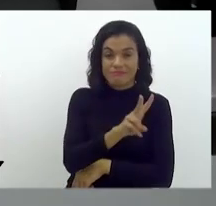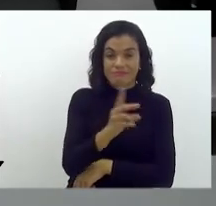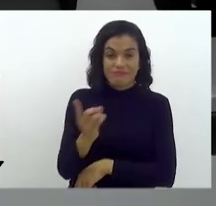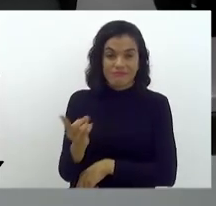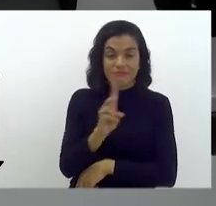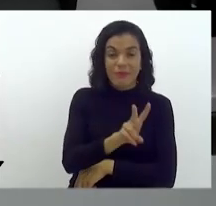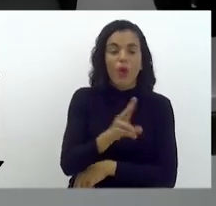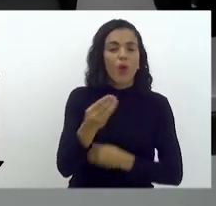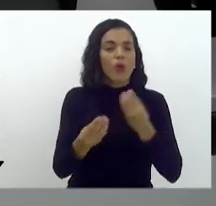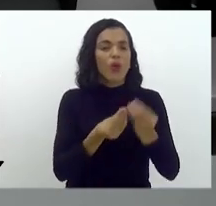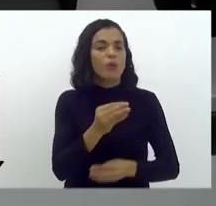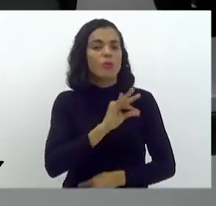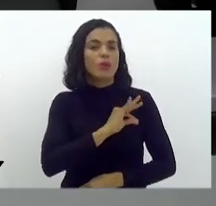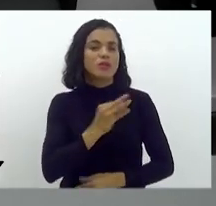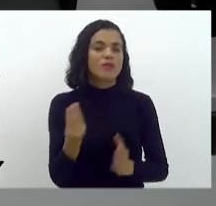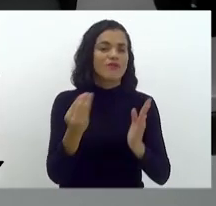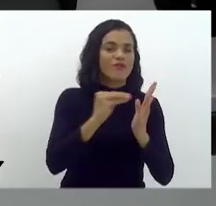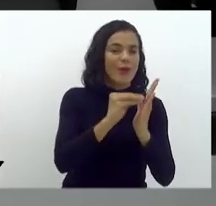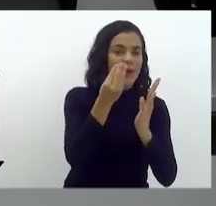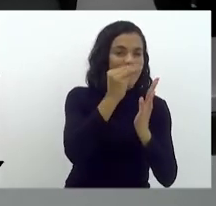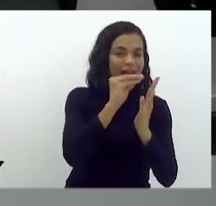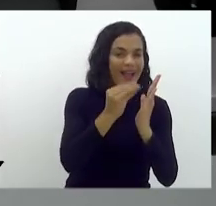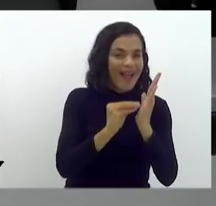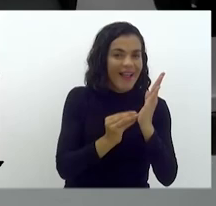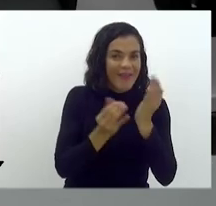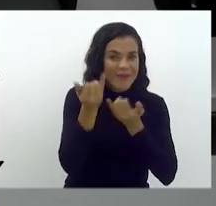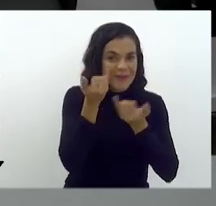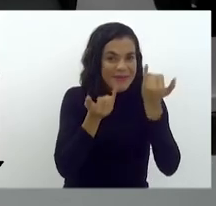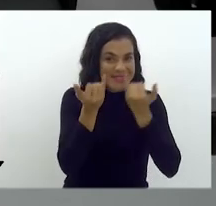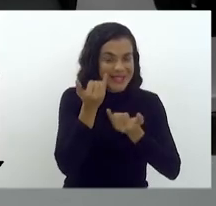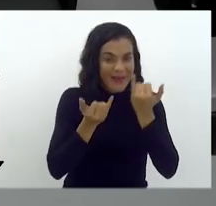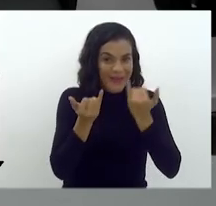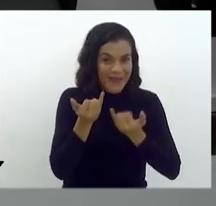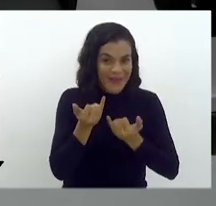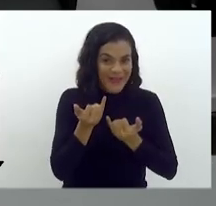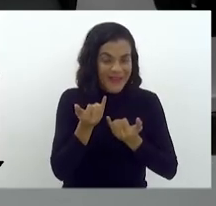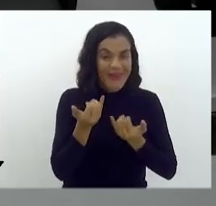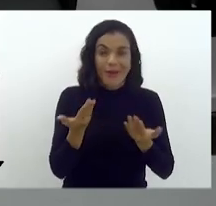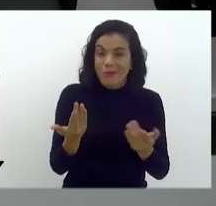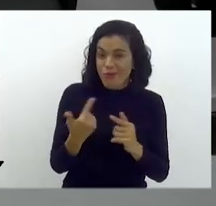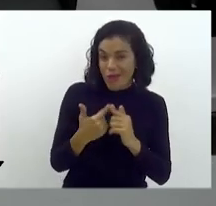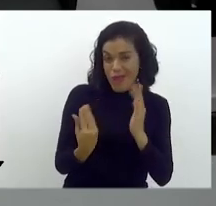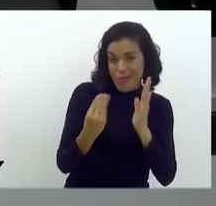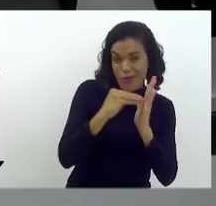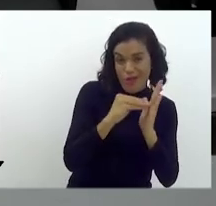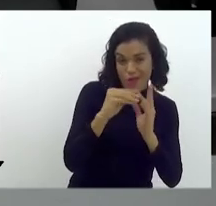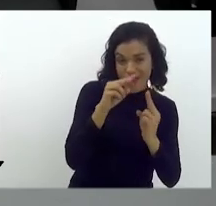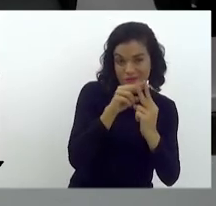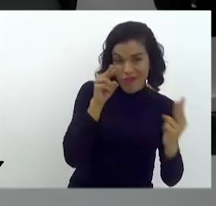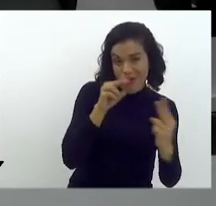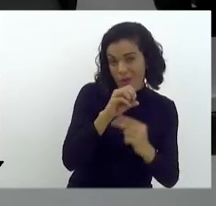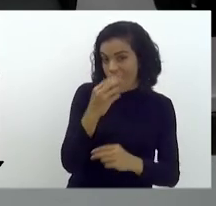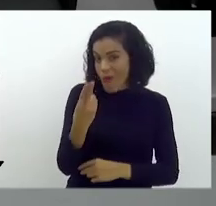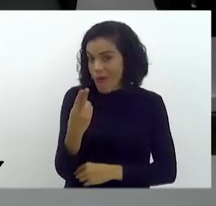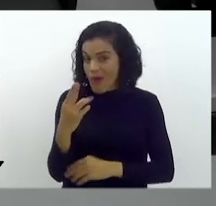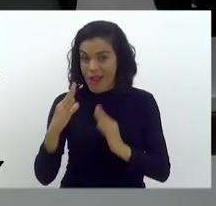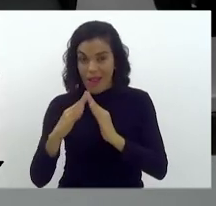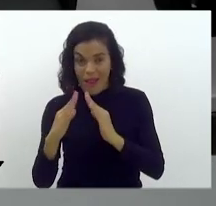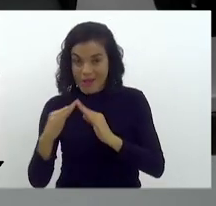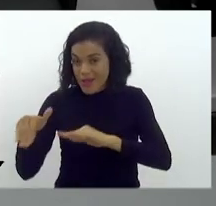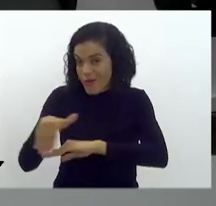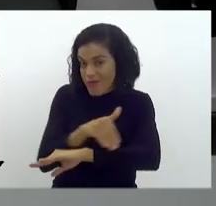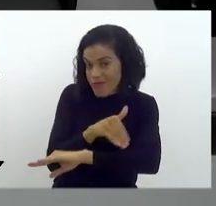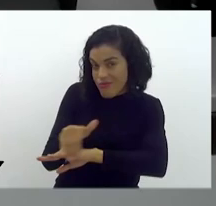como é que o policial vai colocar esse essa essa informação no ro porque o ele coloca em ambiente virtual ou ele coloca residência